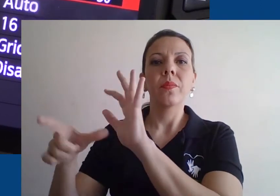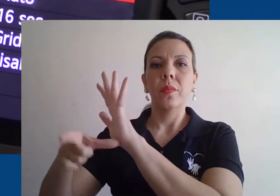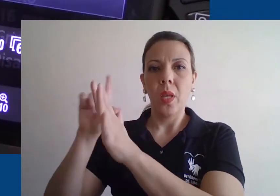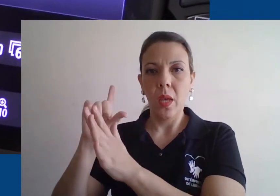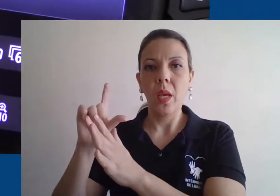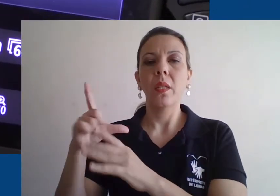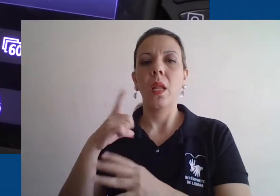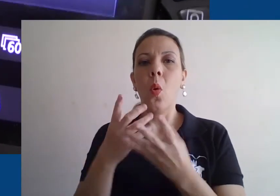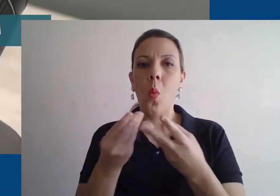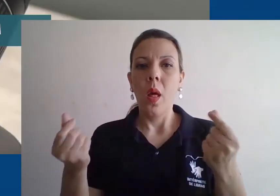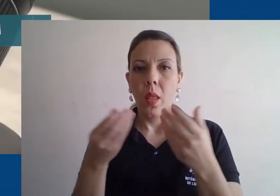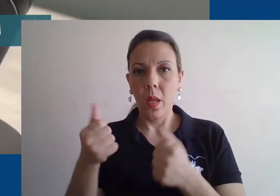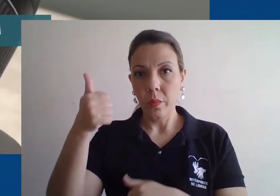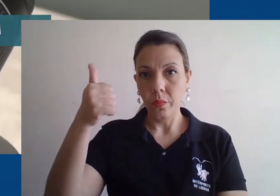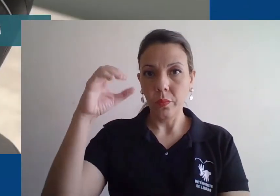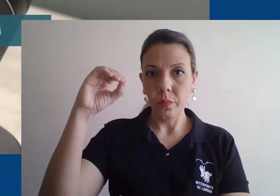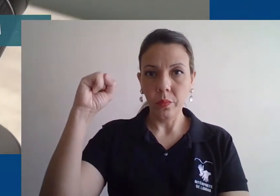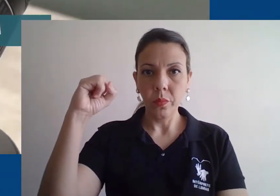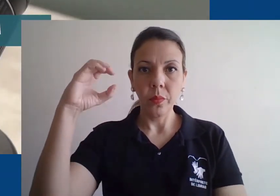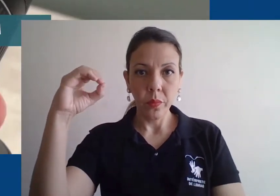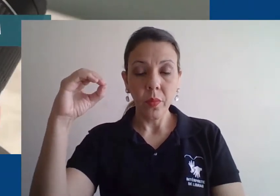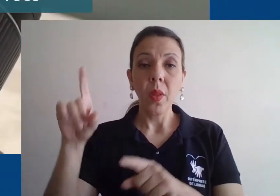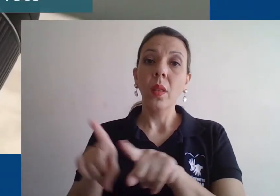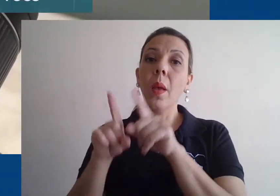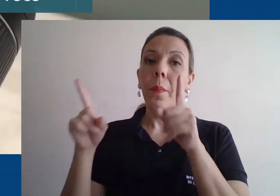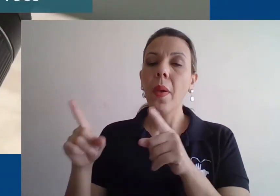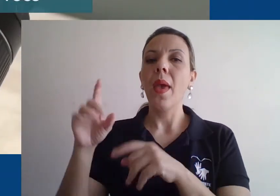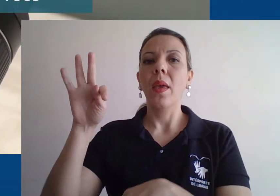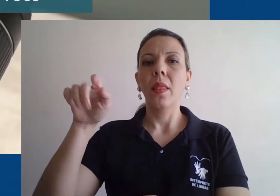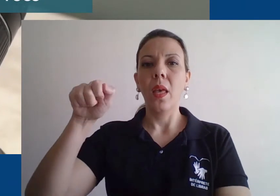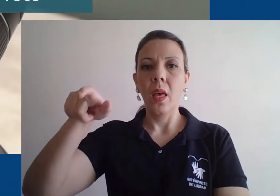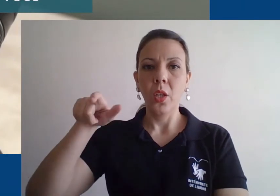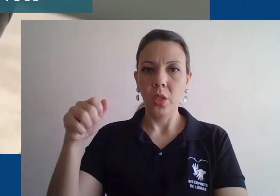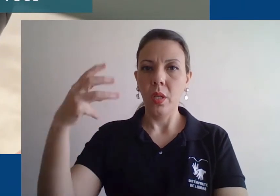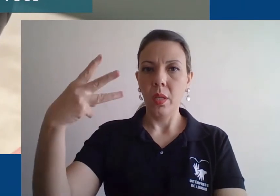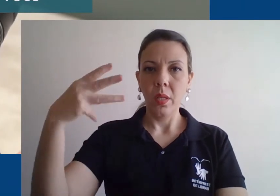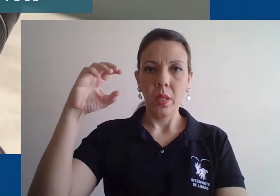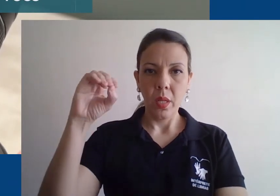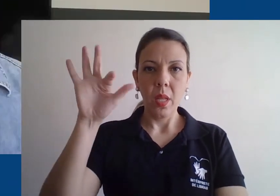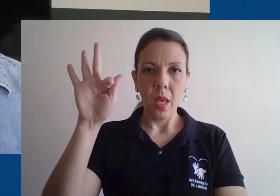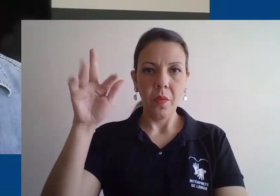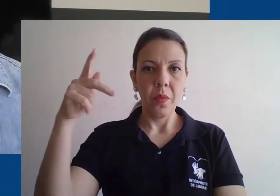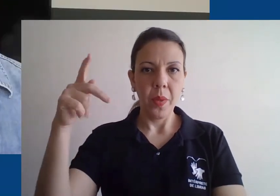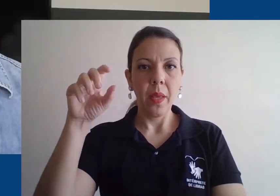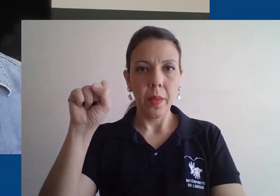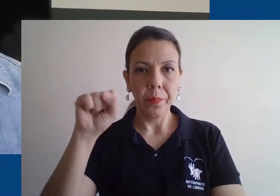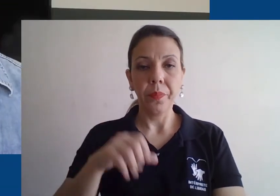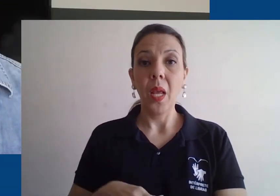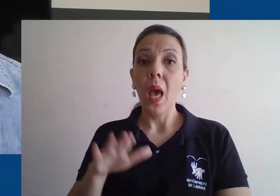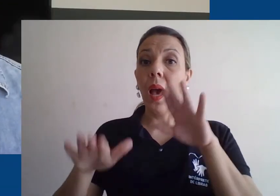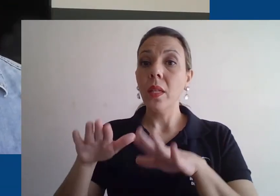30 quadros ou frames por segundo. Nessas câmeras mais profissionais, você vai ter provavelmente que ajustar o foco manualmente. Então, para